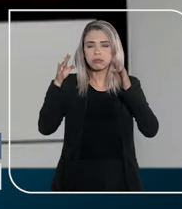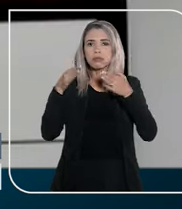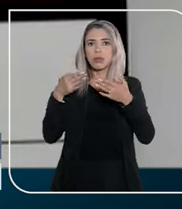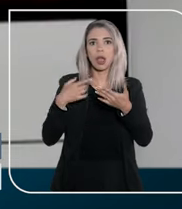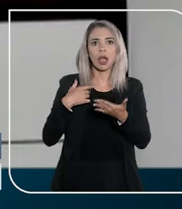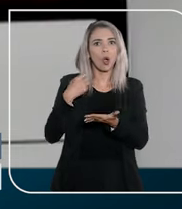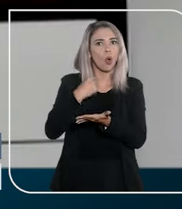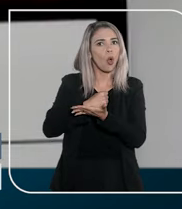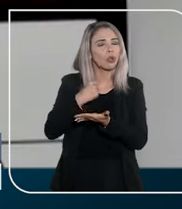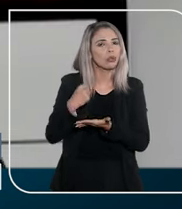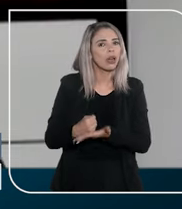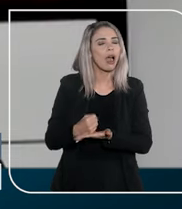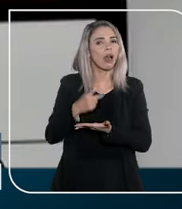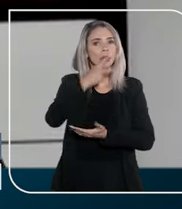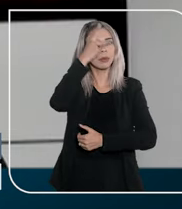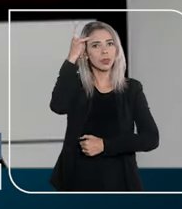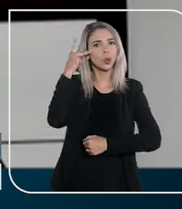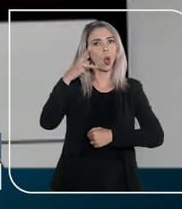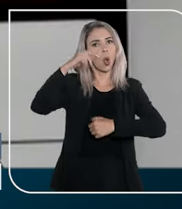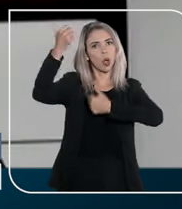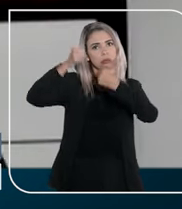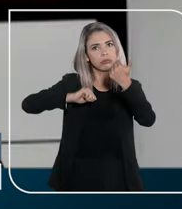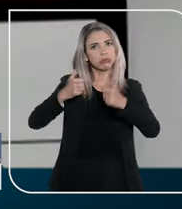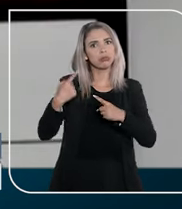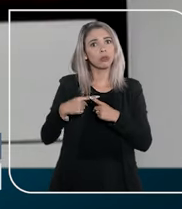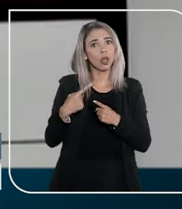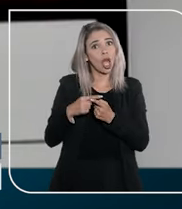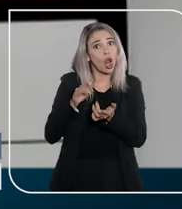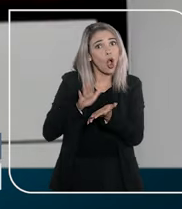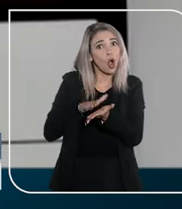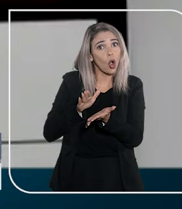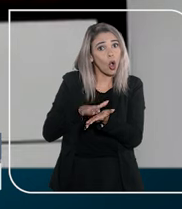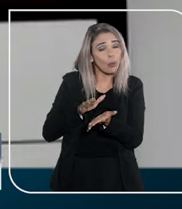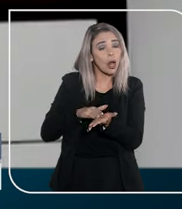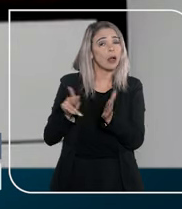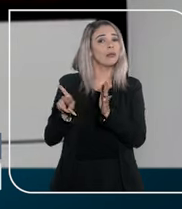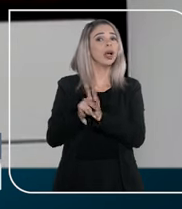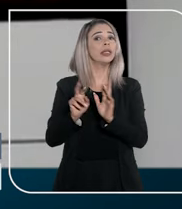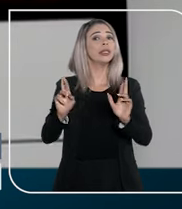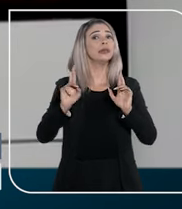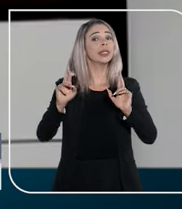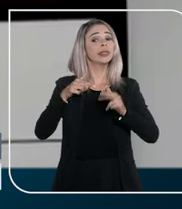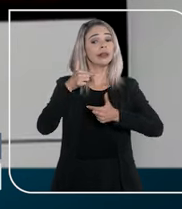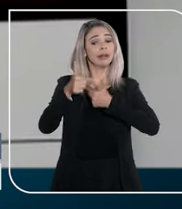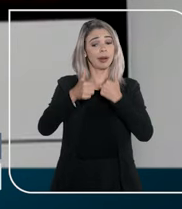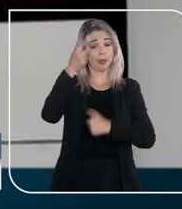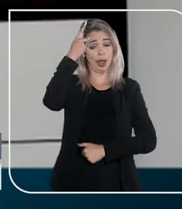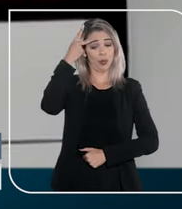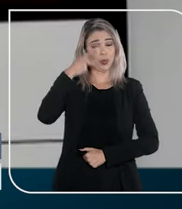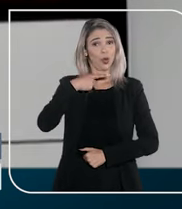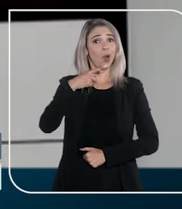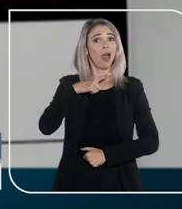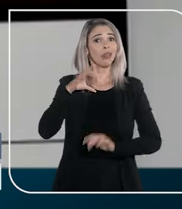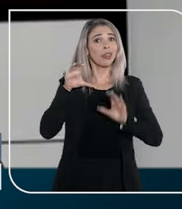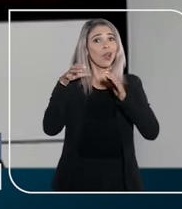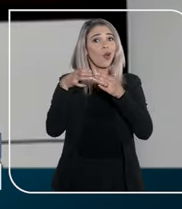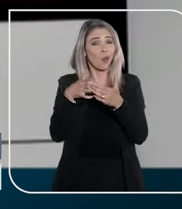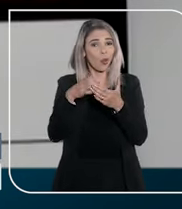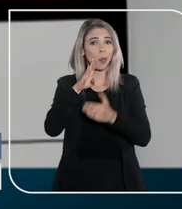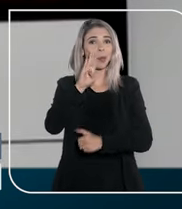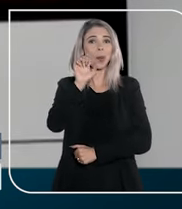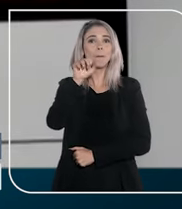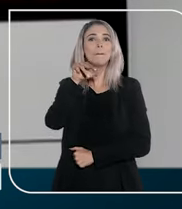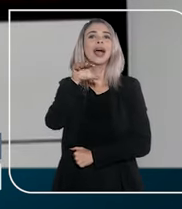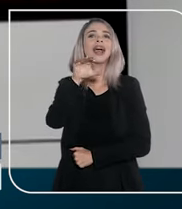uma banca examinadora, que obviamente ela vai cobrar de acordo com a expectativa de trabalho que ela vai ter. Então, sob